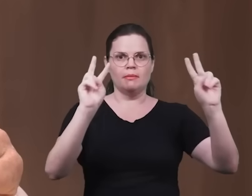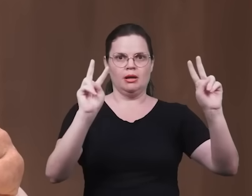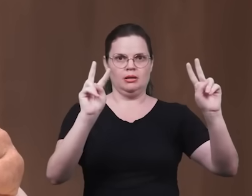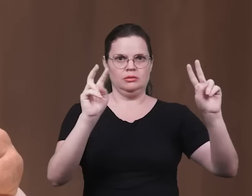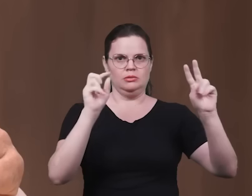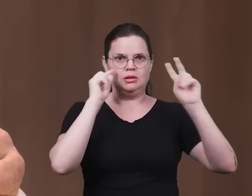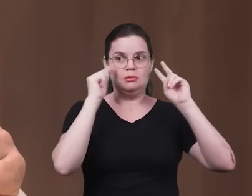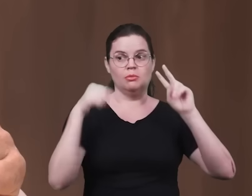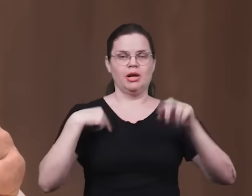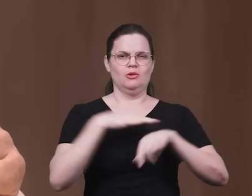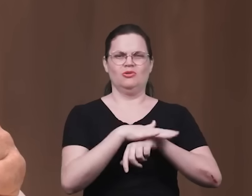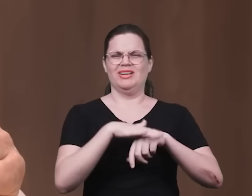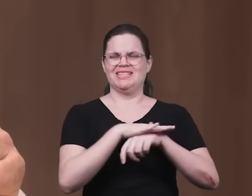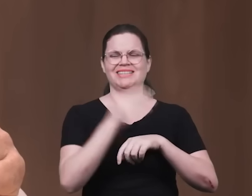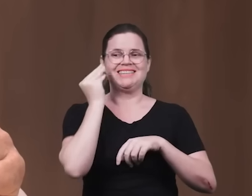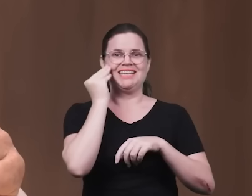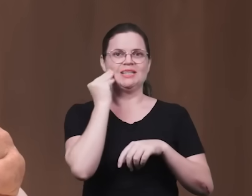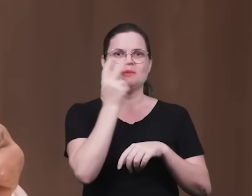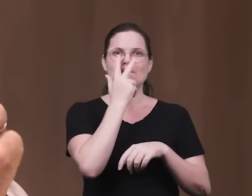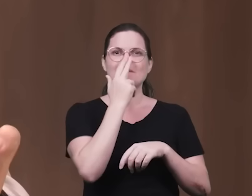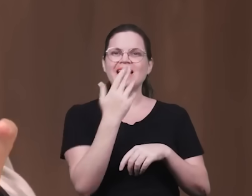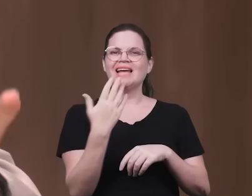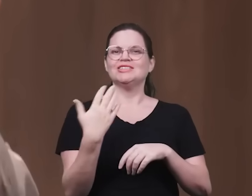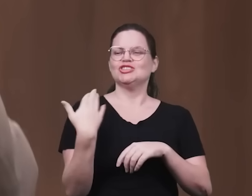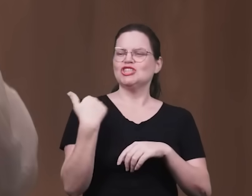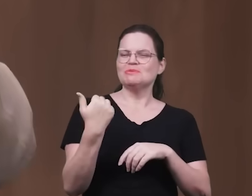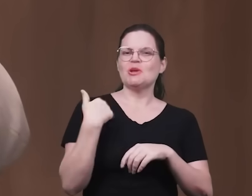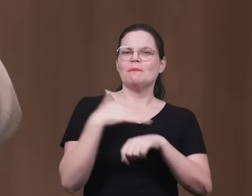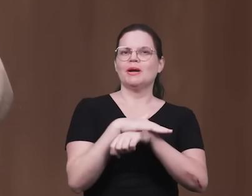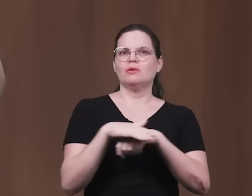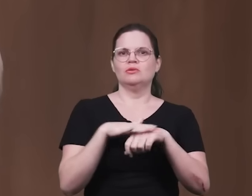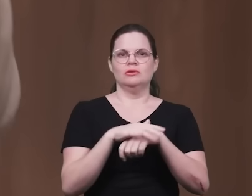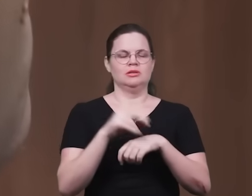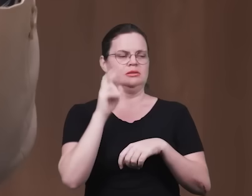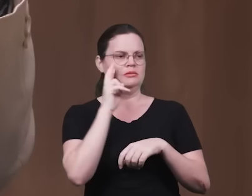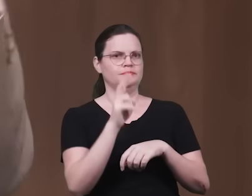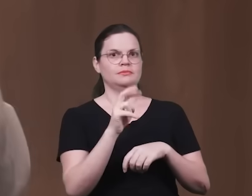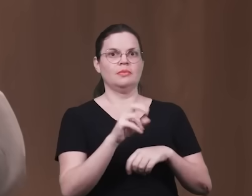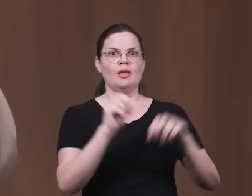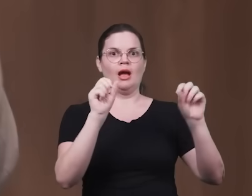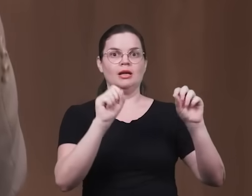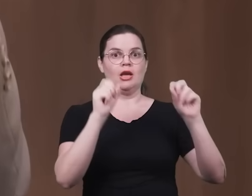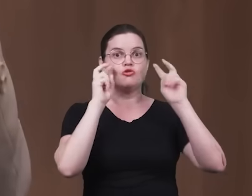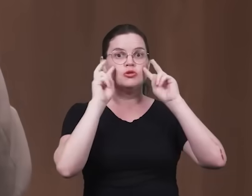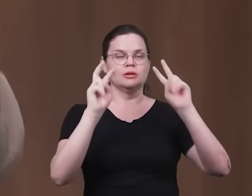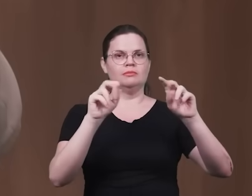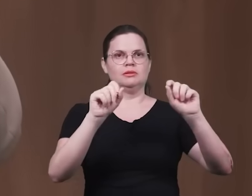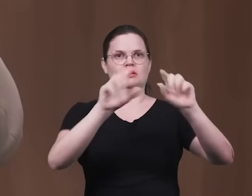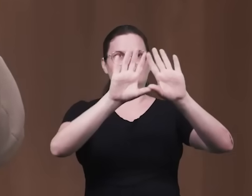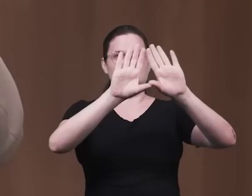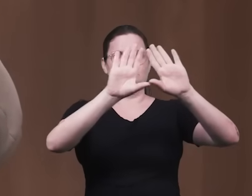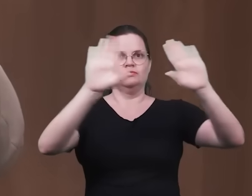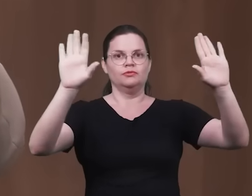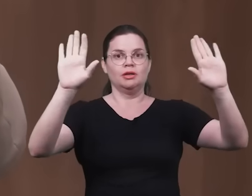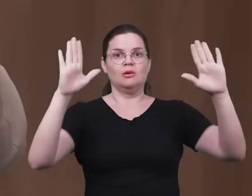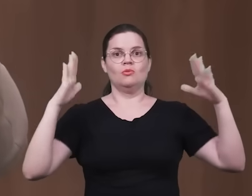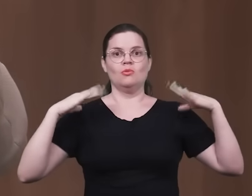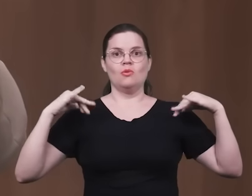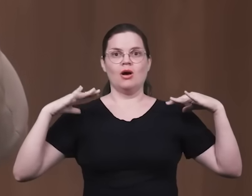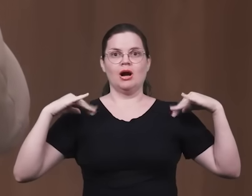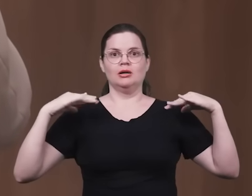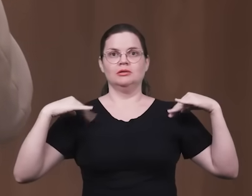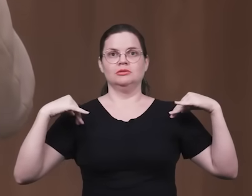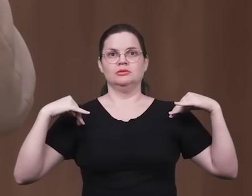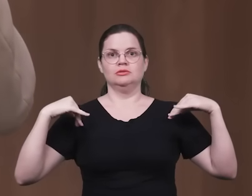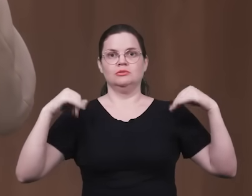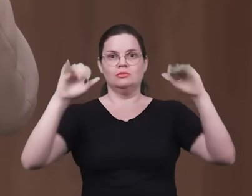estava conversando o tempo todo. E aí, né, eu via como se fosse uma tela na minha frente, assim. O anjo do Senhor que vinha